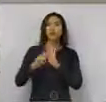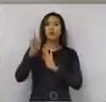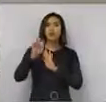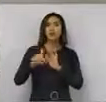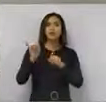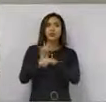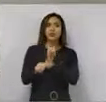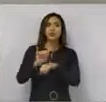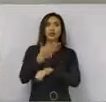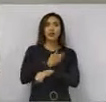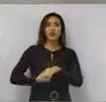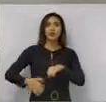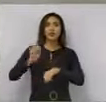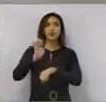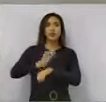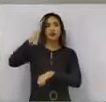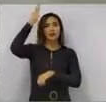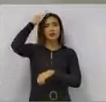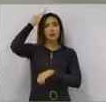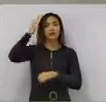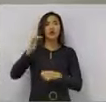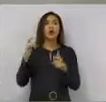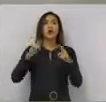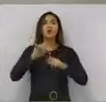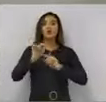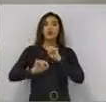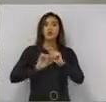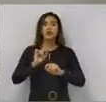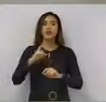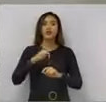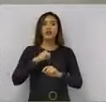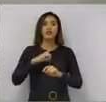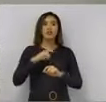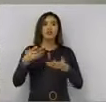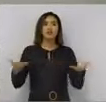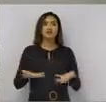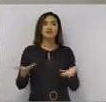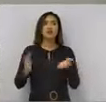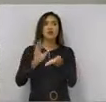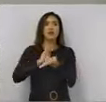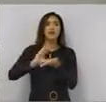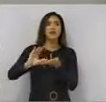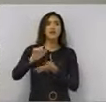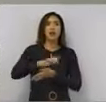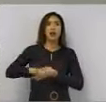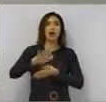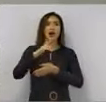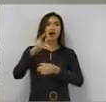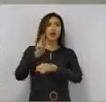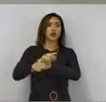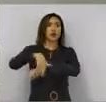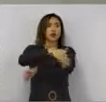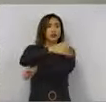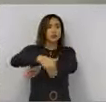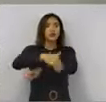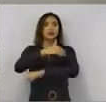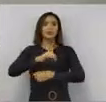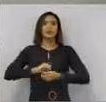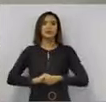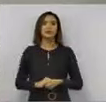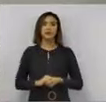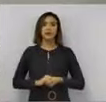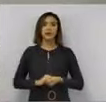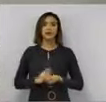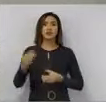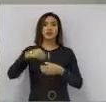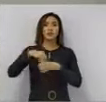estratégico do governo do estado, onde ele vai promover o investimento ao saneamento básico